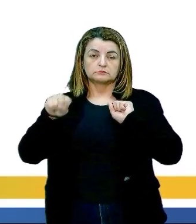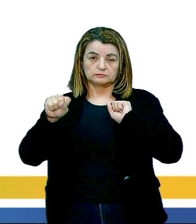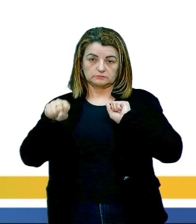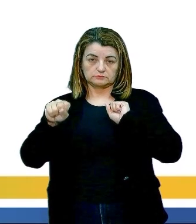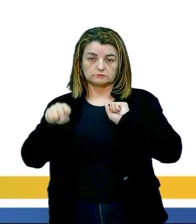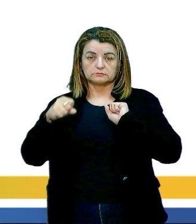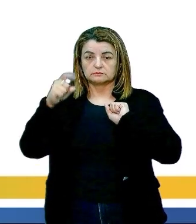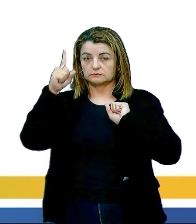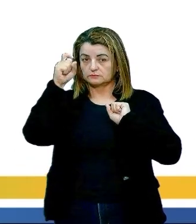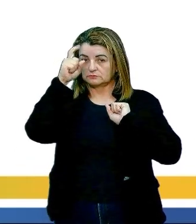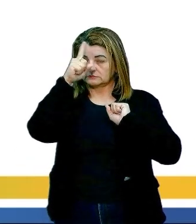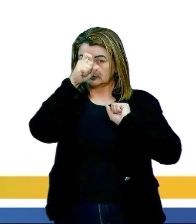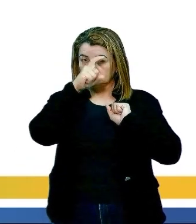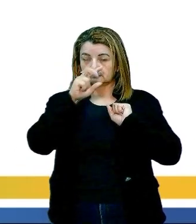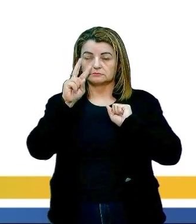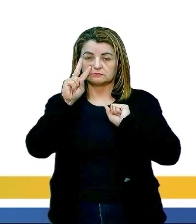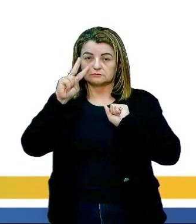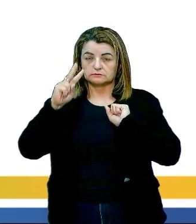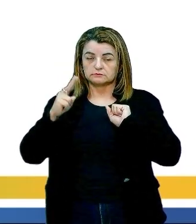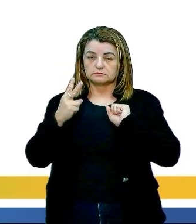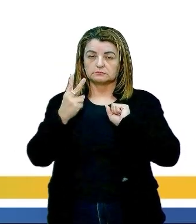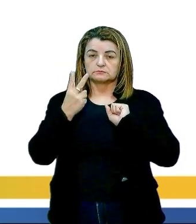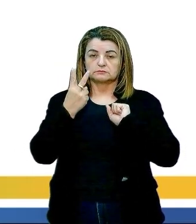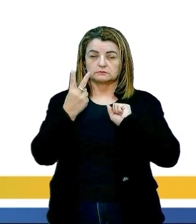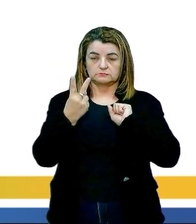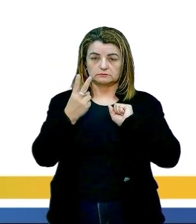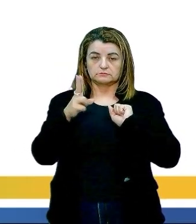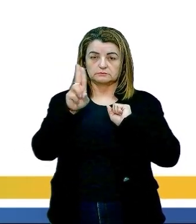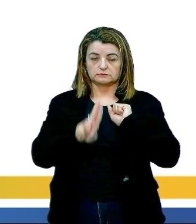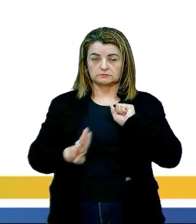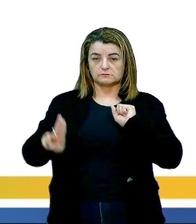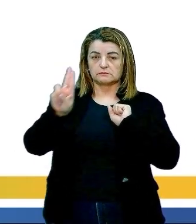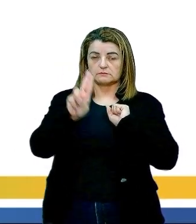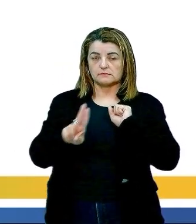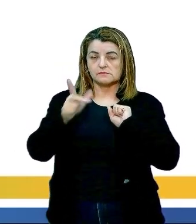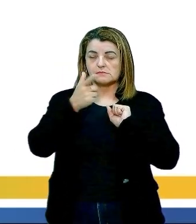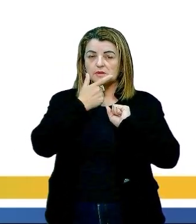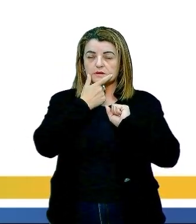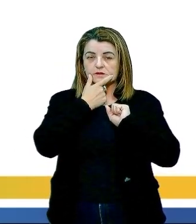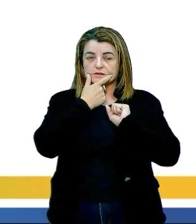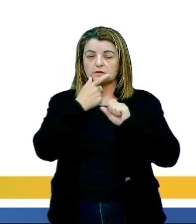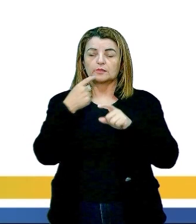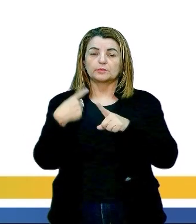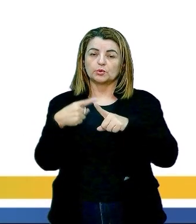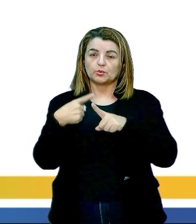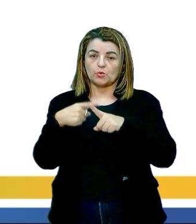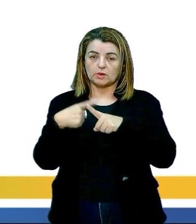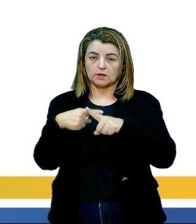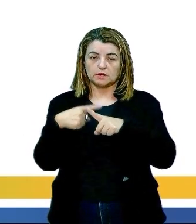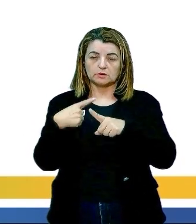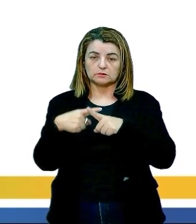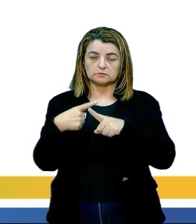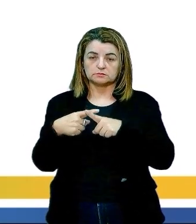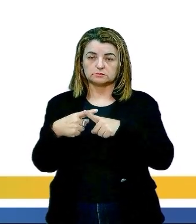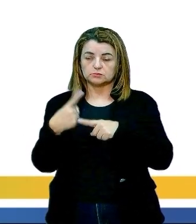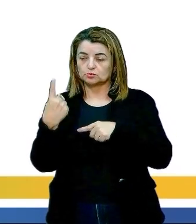uma dificuldade de reconhecer esses usos da língua. Até porque